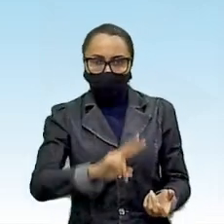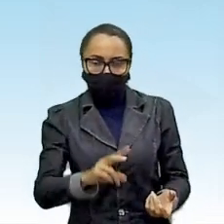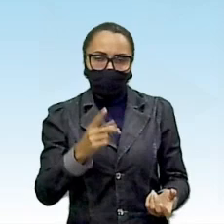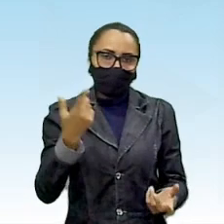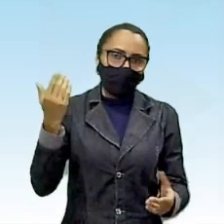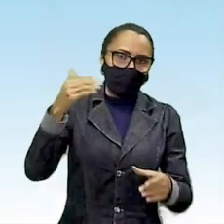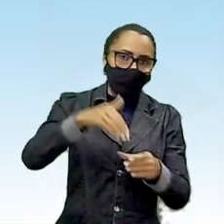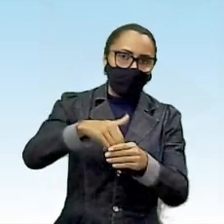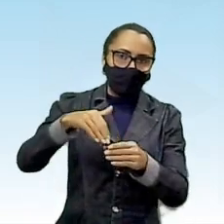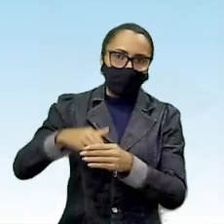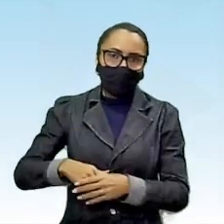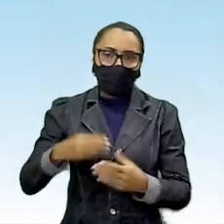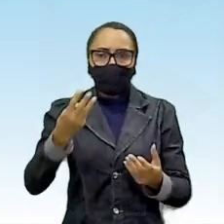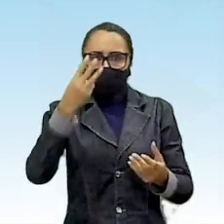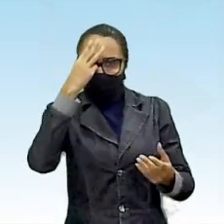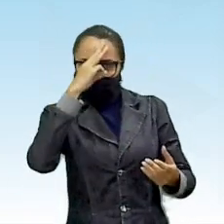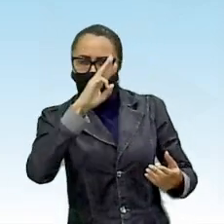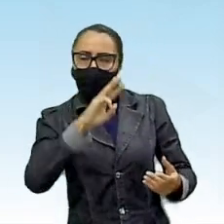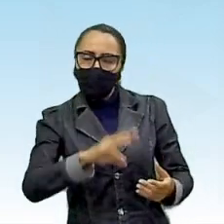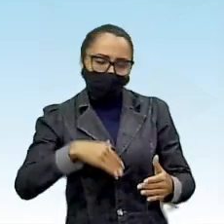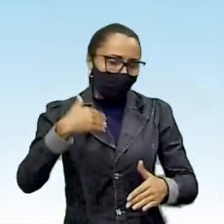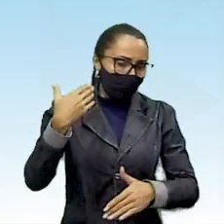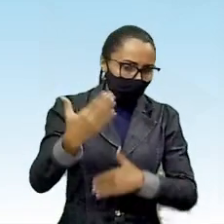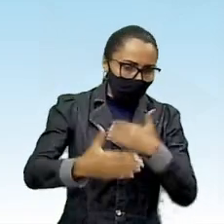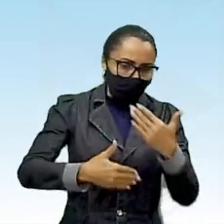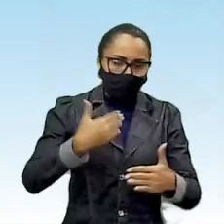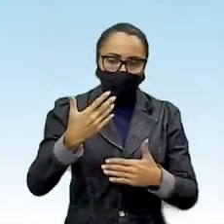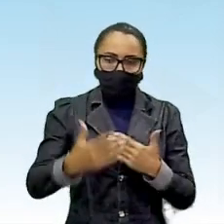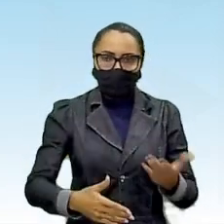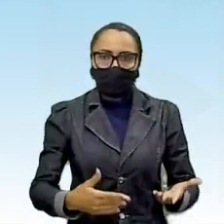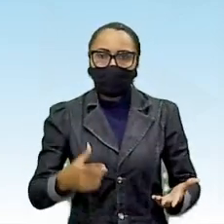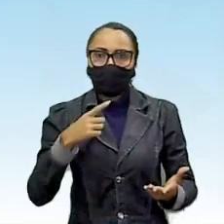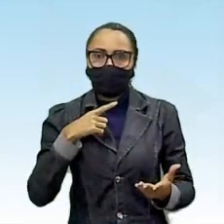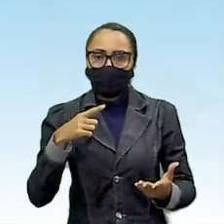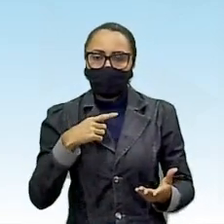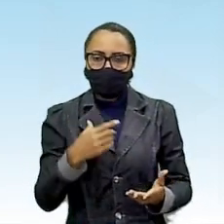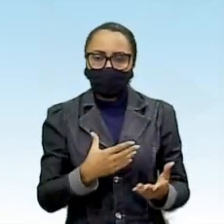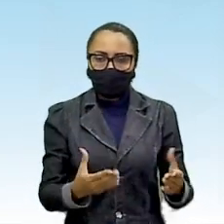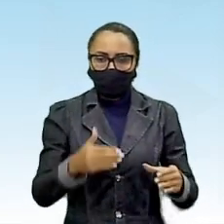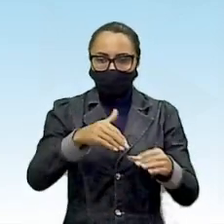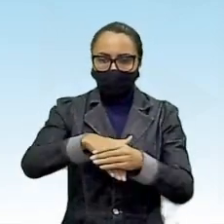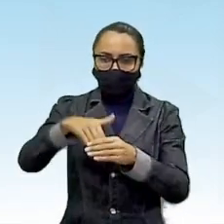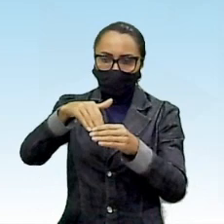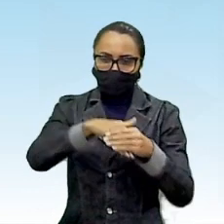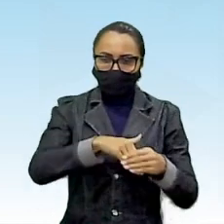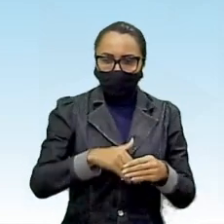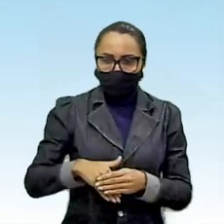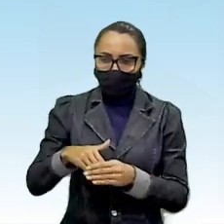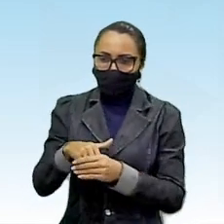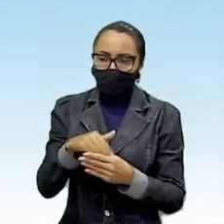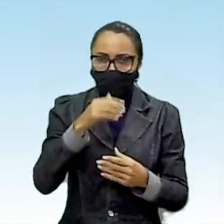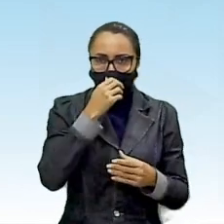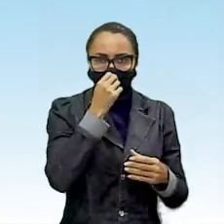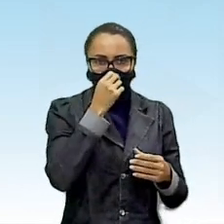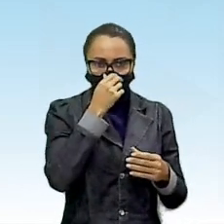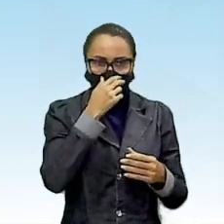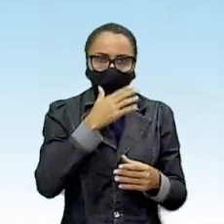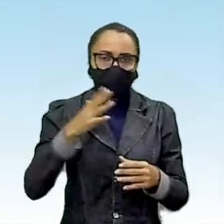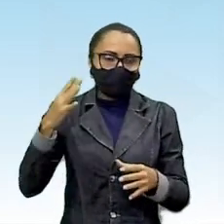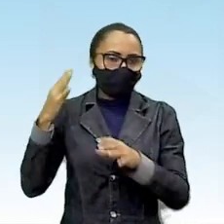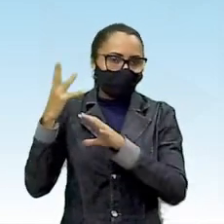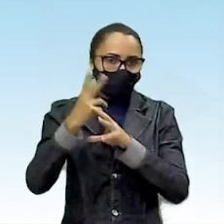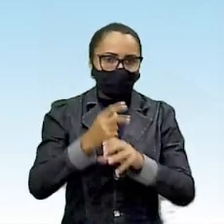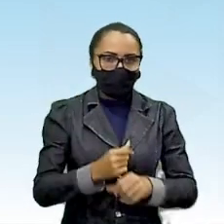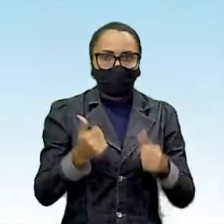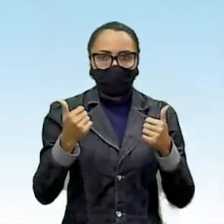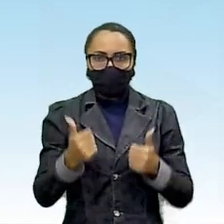né, consecutivo, e aí a quantidade que tiver votado, eles vão computar, né, essa soma desses